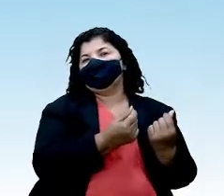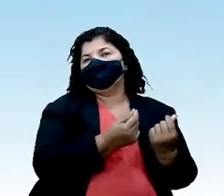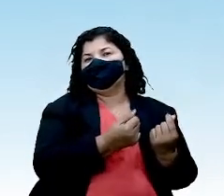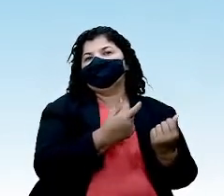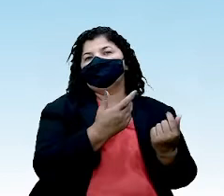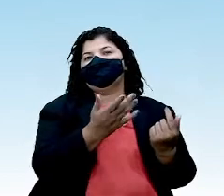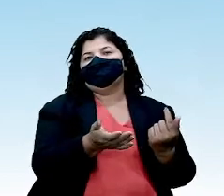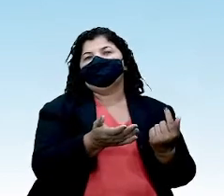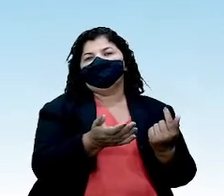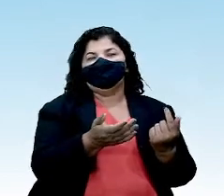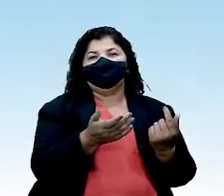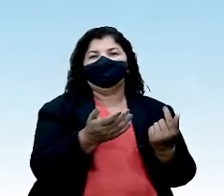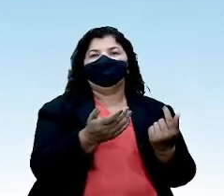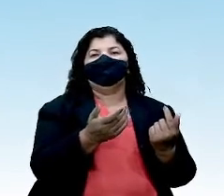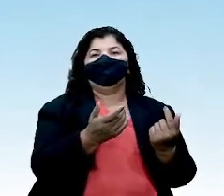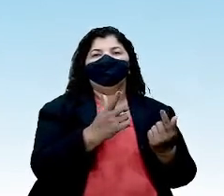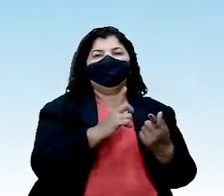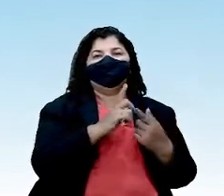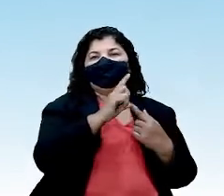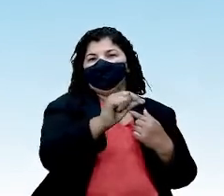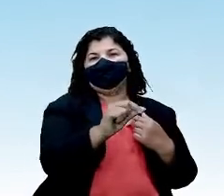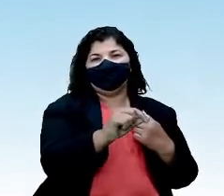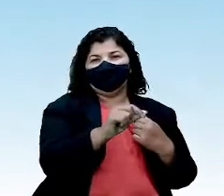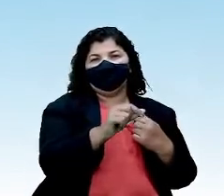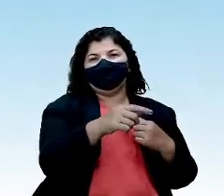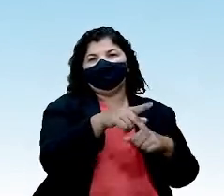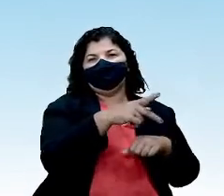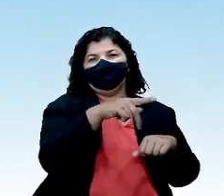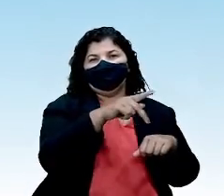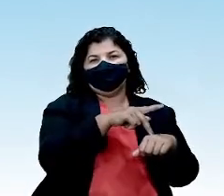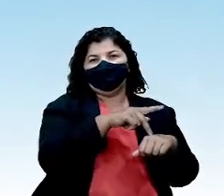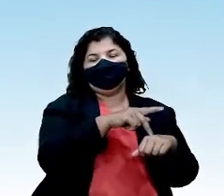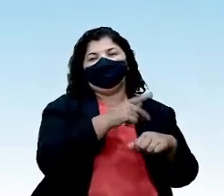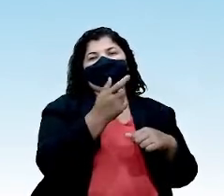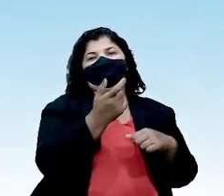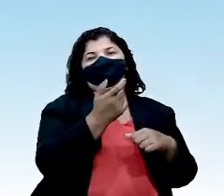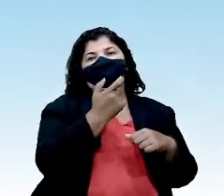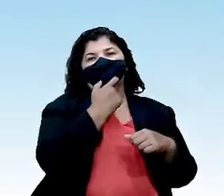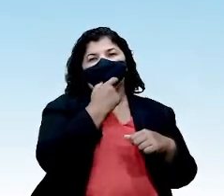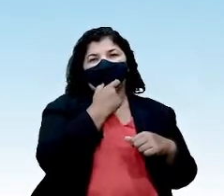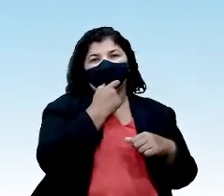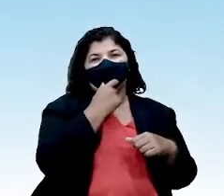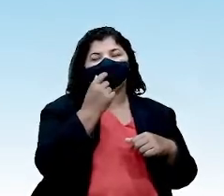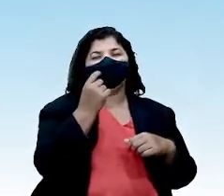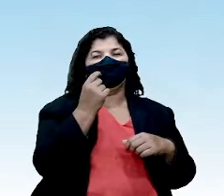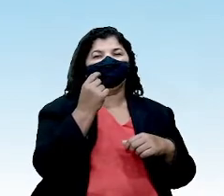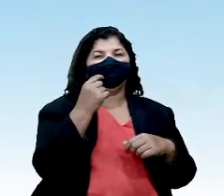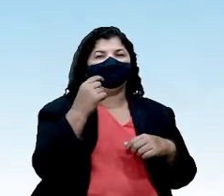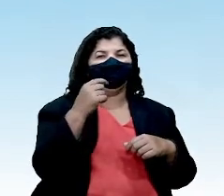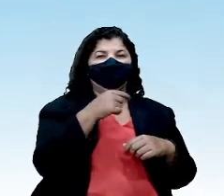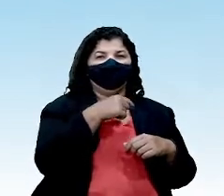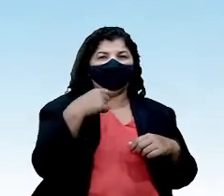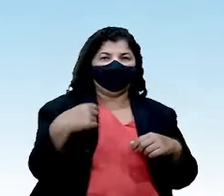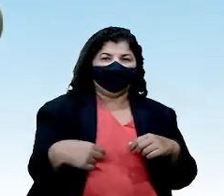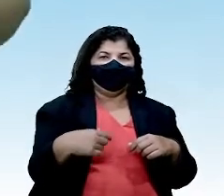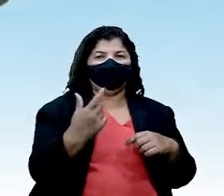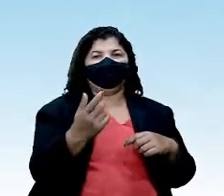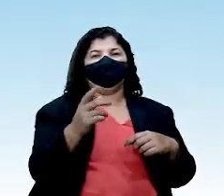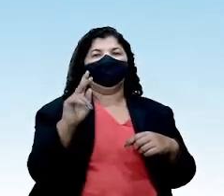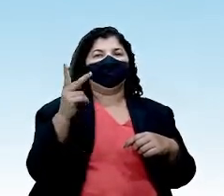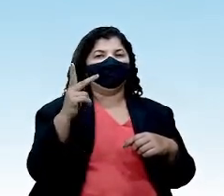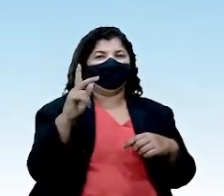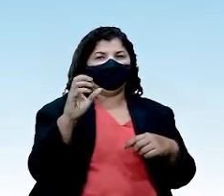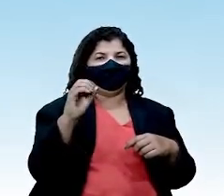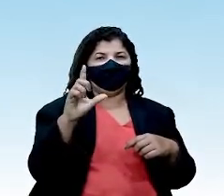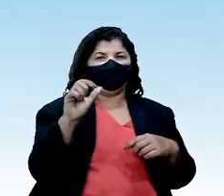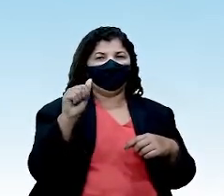deixaram o país rumo à Suíça, à Inglaterra, à Holanda, levando consigo seus capitais. Surge o